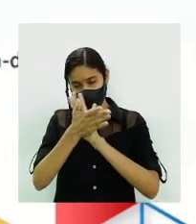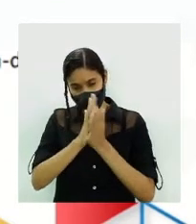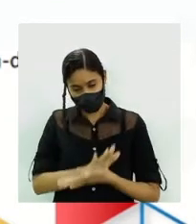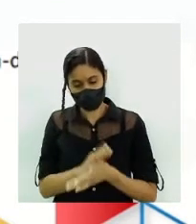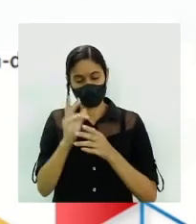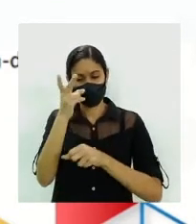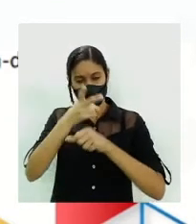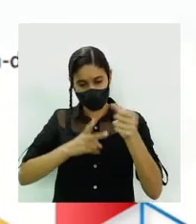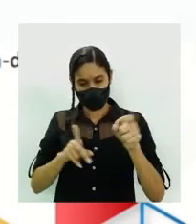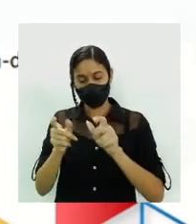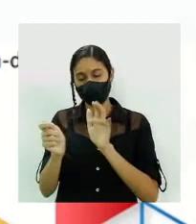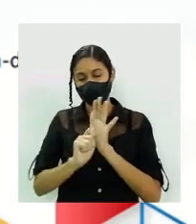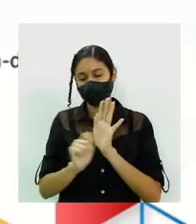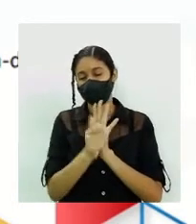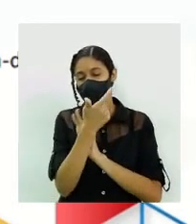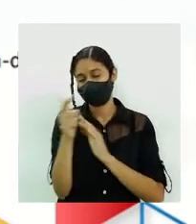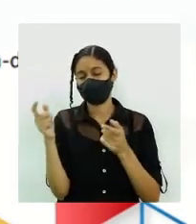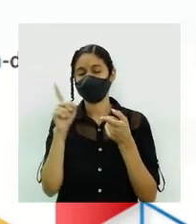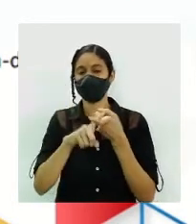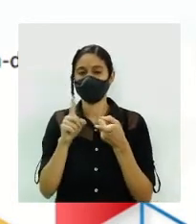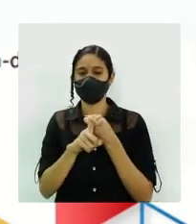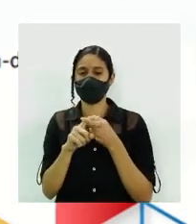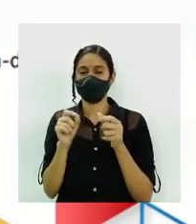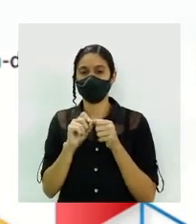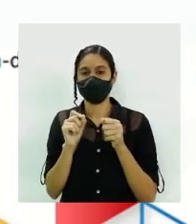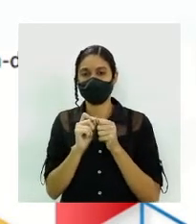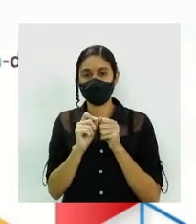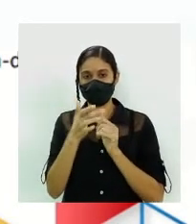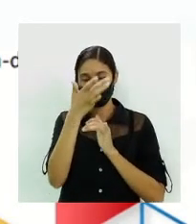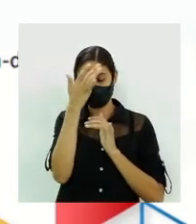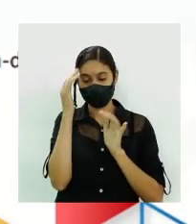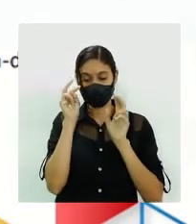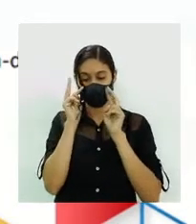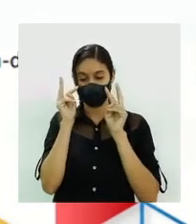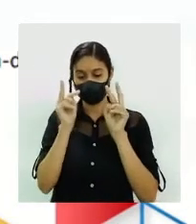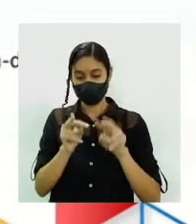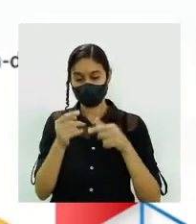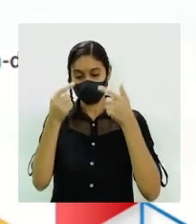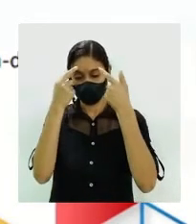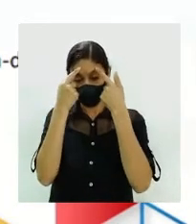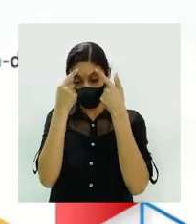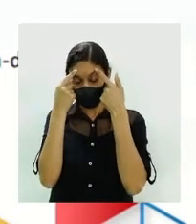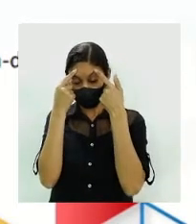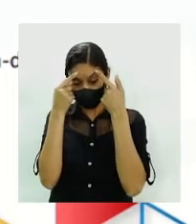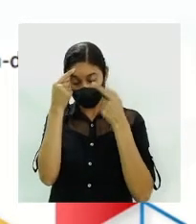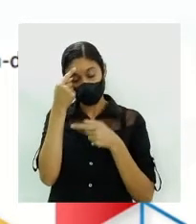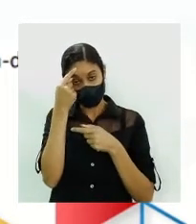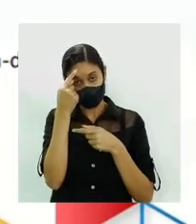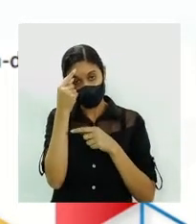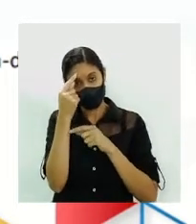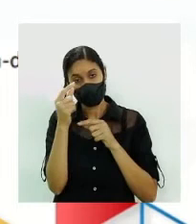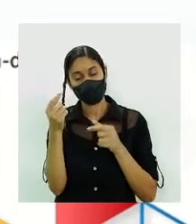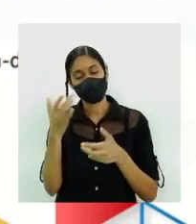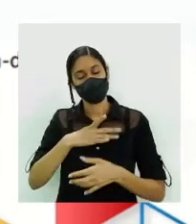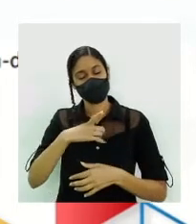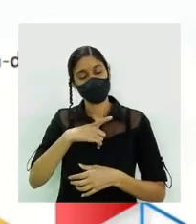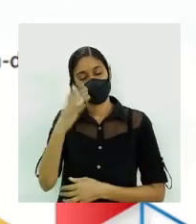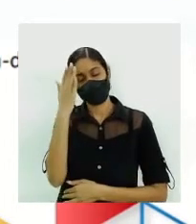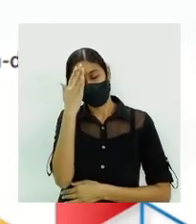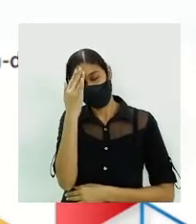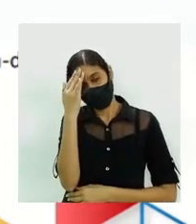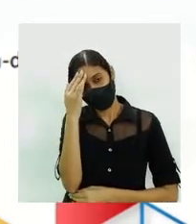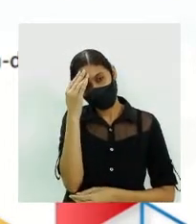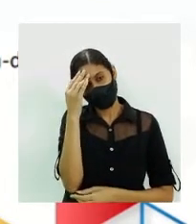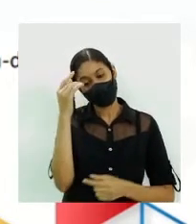entre outros, e despertando a plateia para reflexão, para tomada de consciência e uma